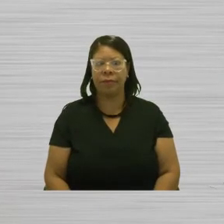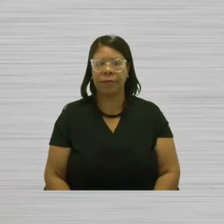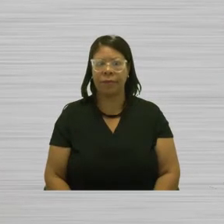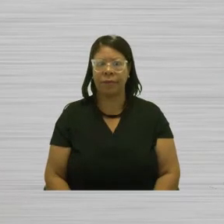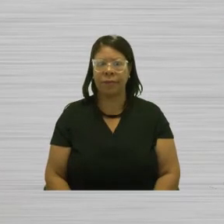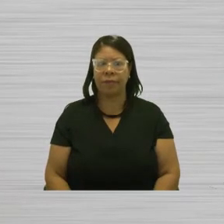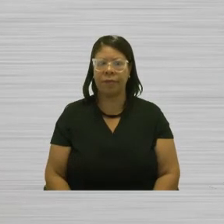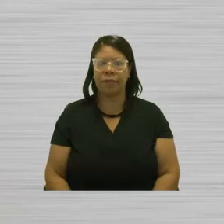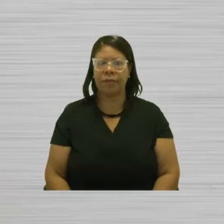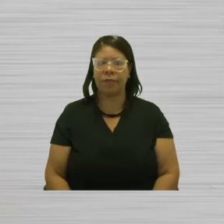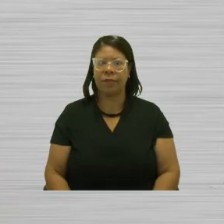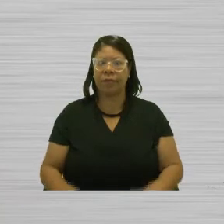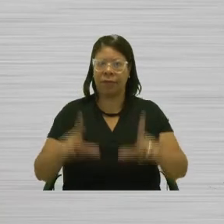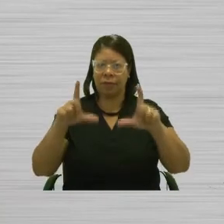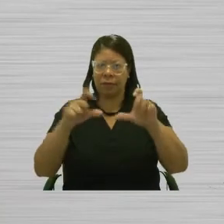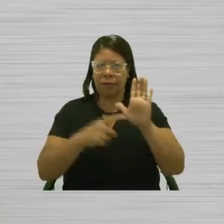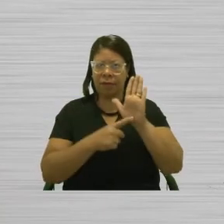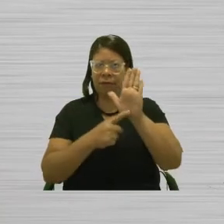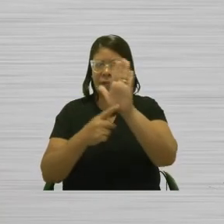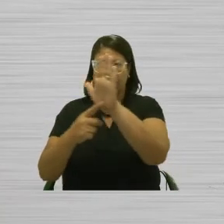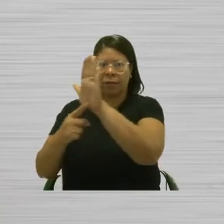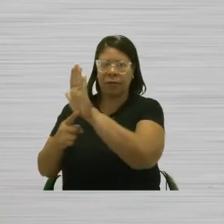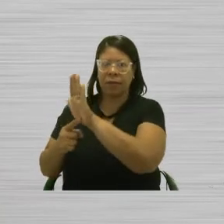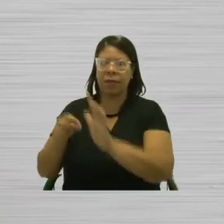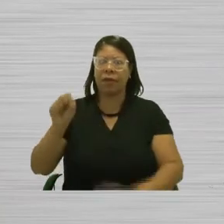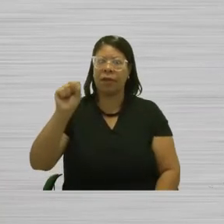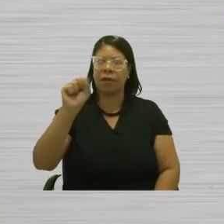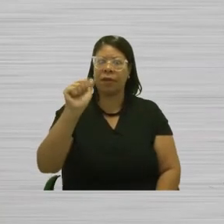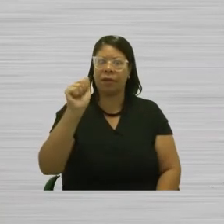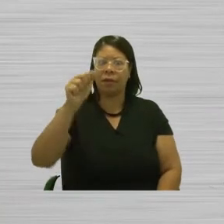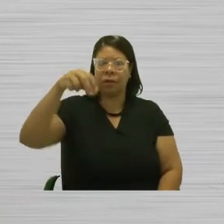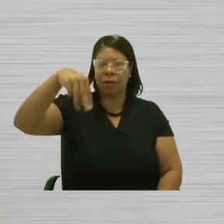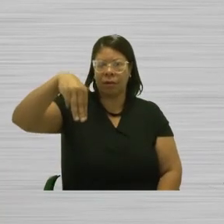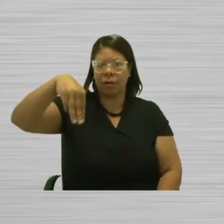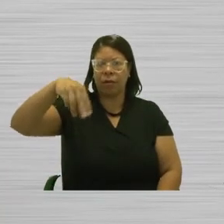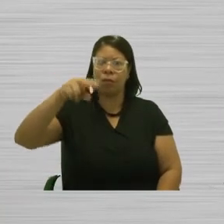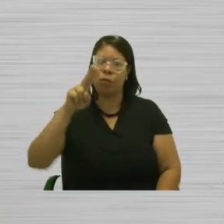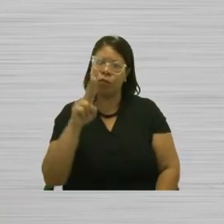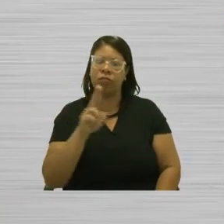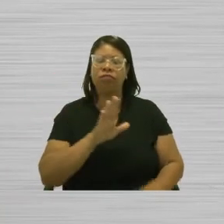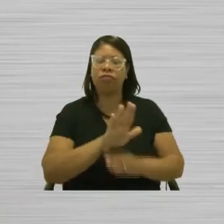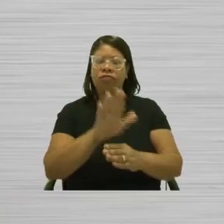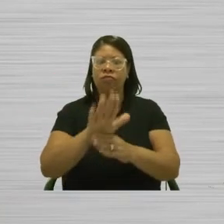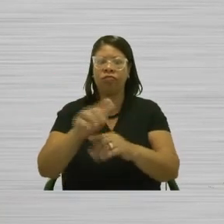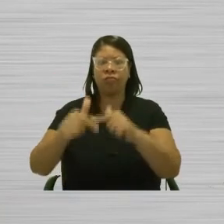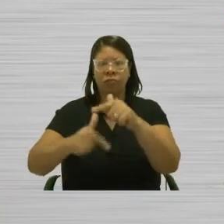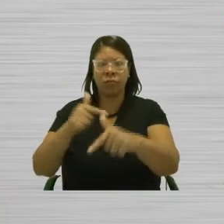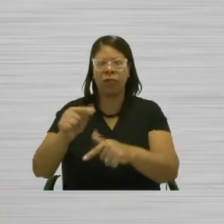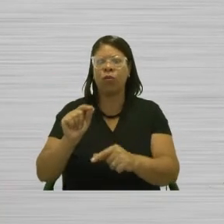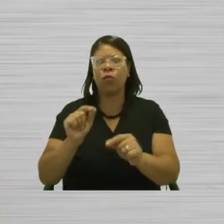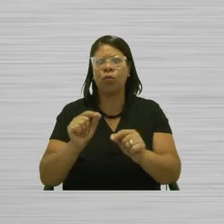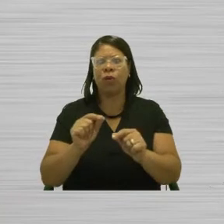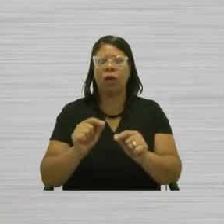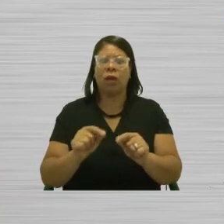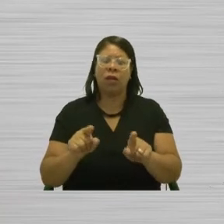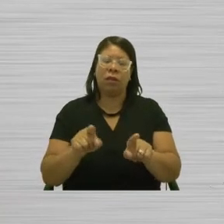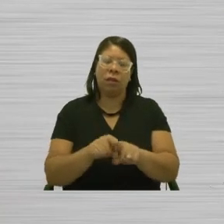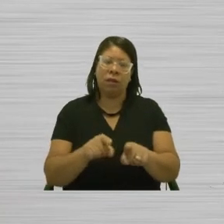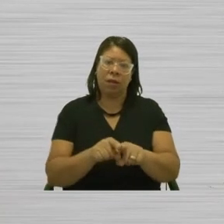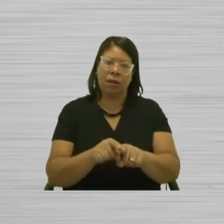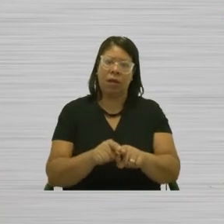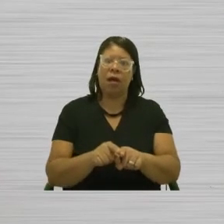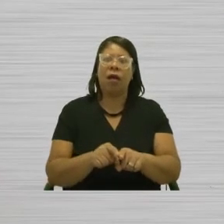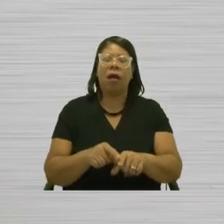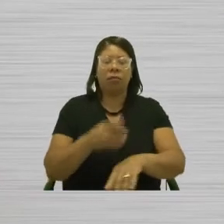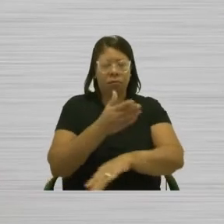Aqui algumas atividades que o SAMU também está muito envolvido, considerando tanto a parte de